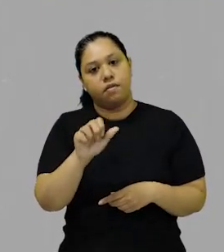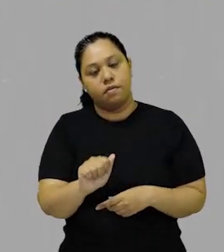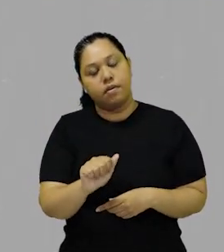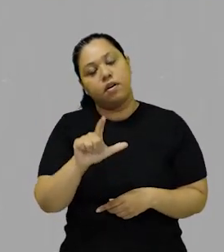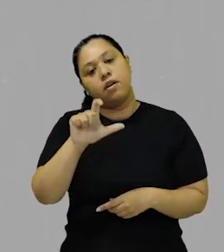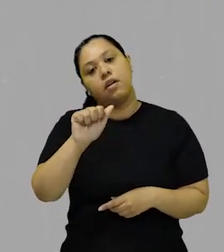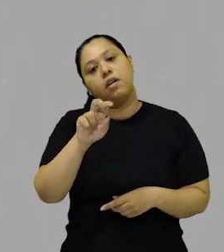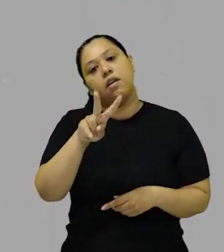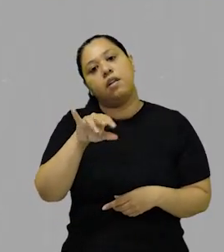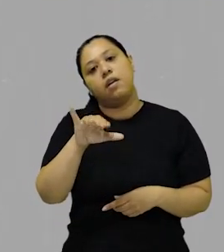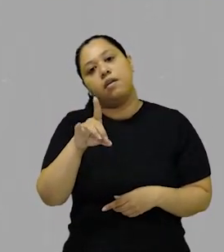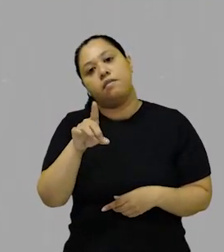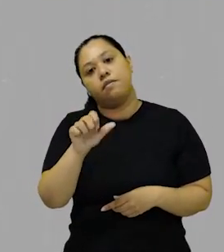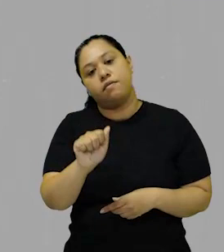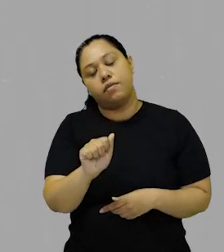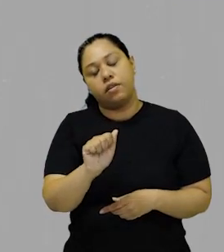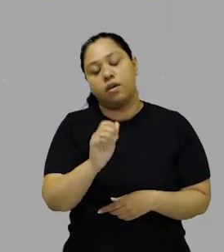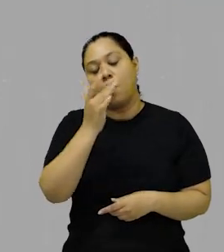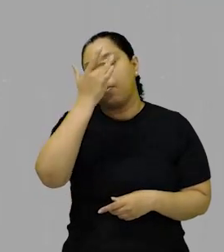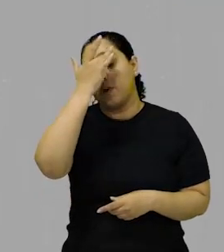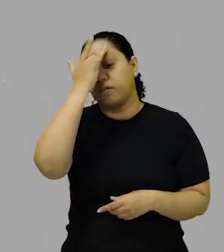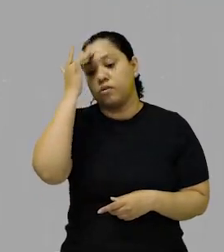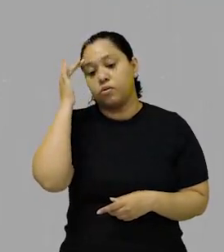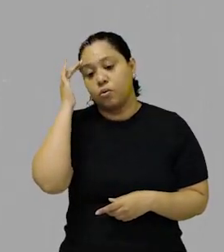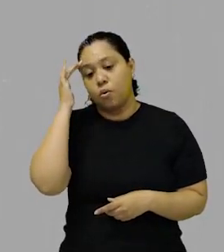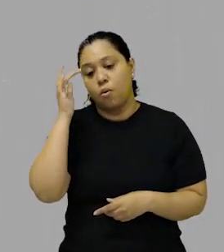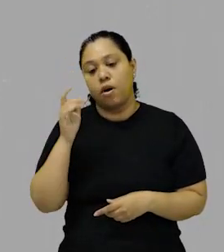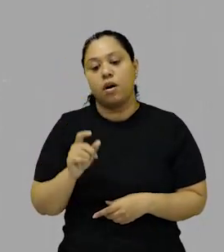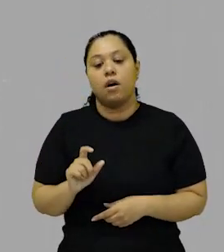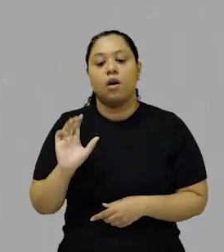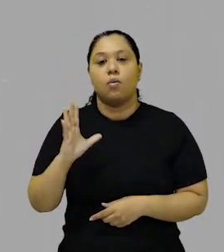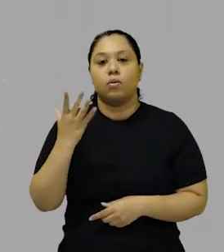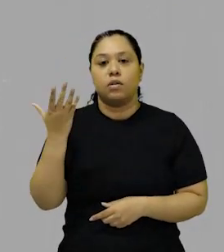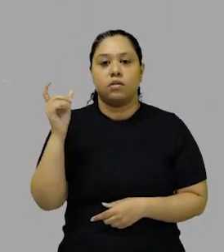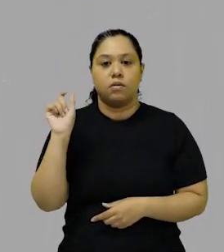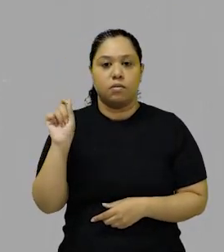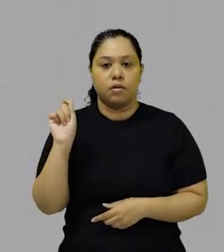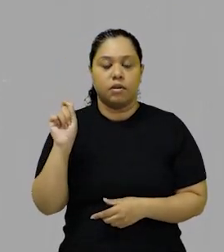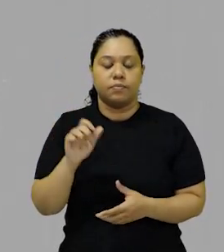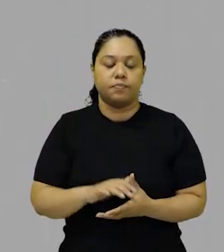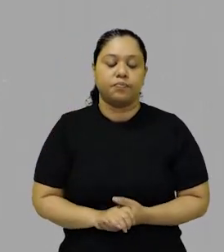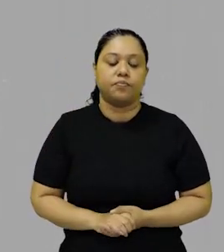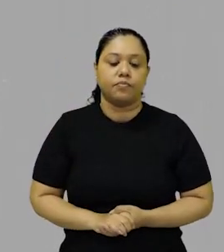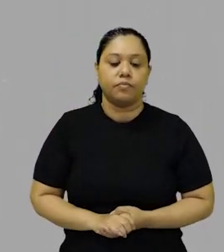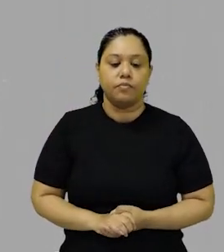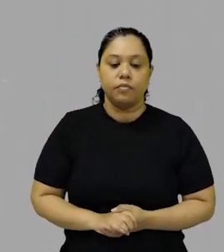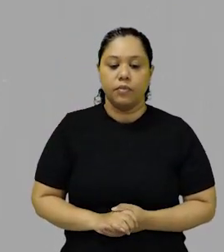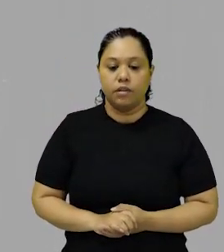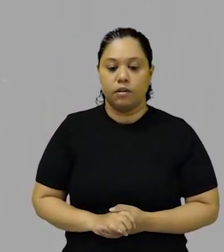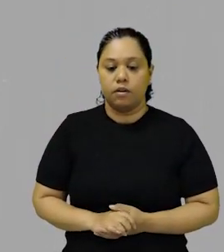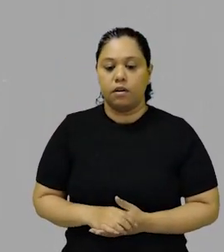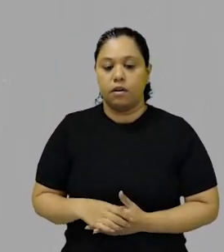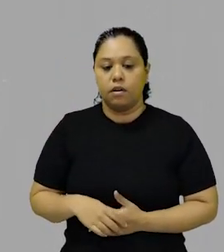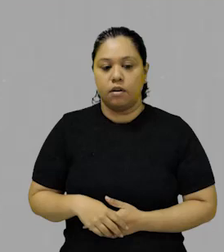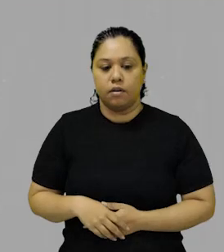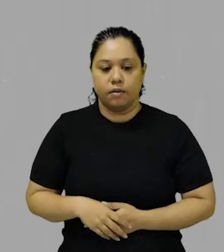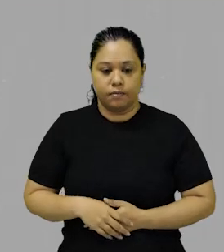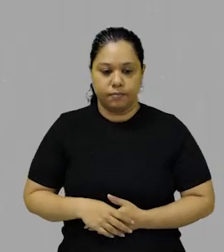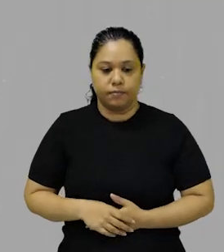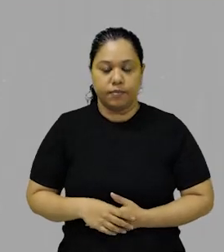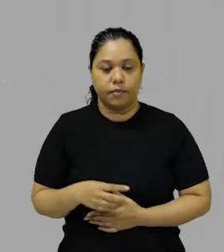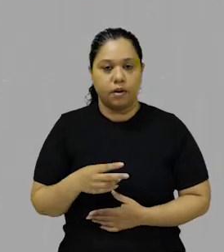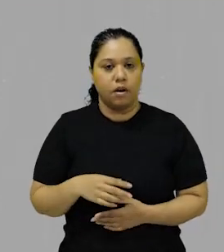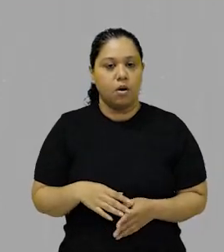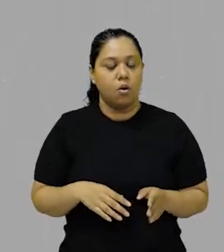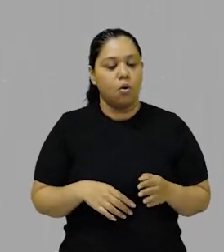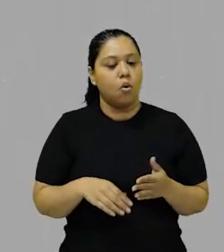permite conhecer o relato de alguém que... Então, quando eu analiso o início do texto, eu vejo I used to